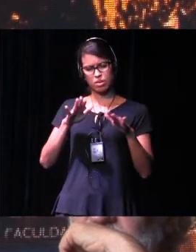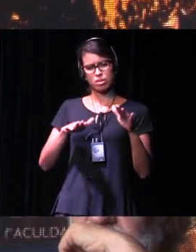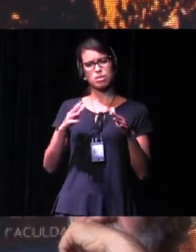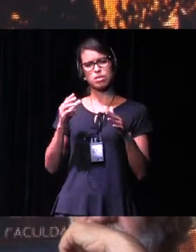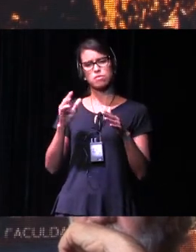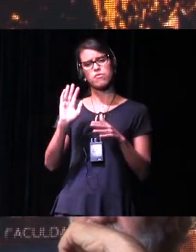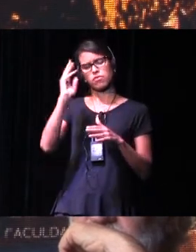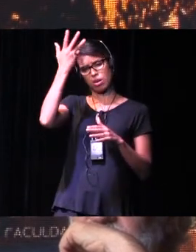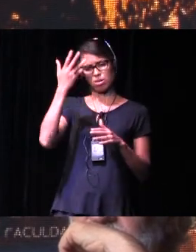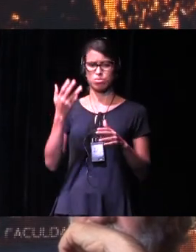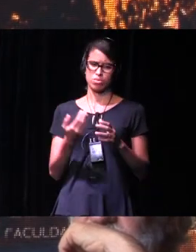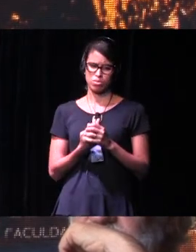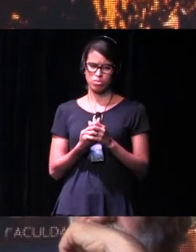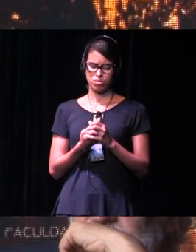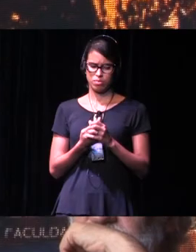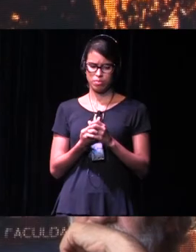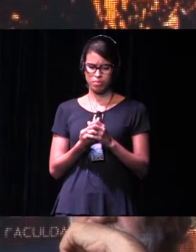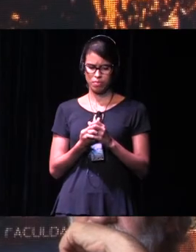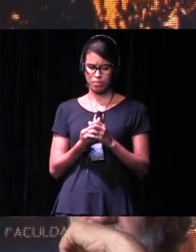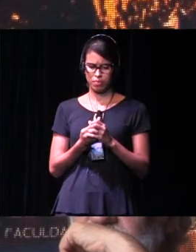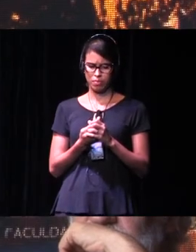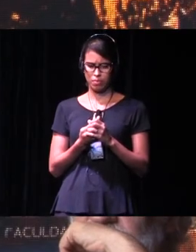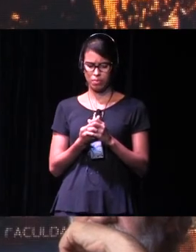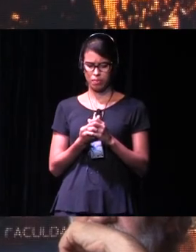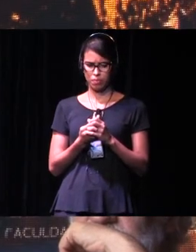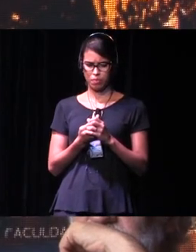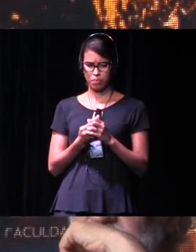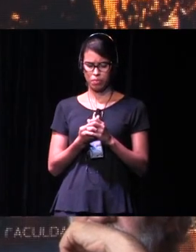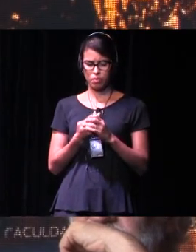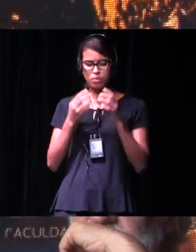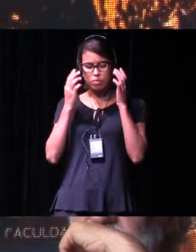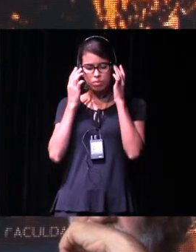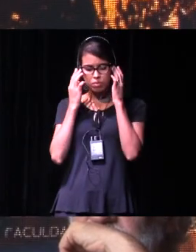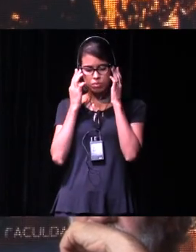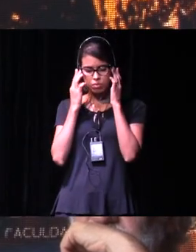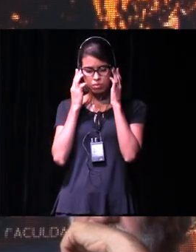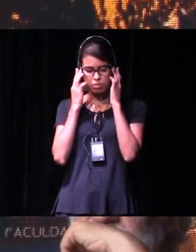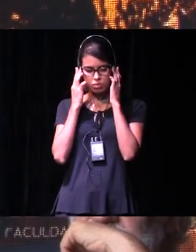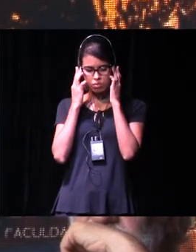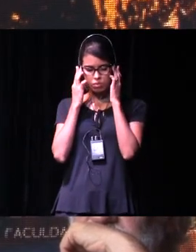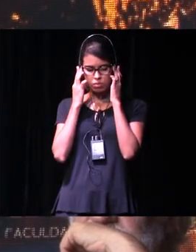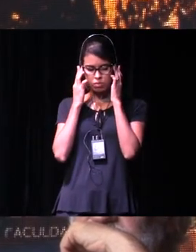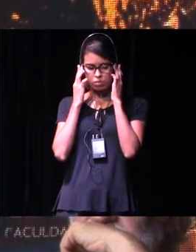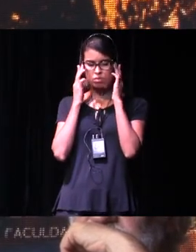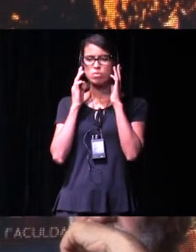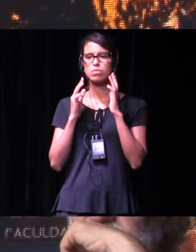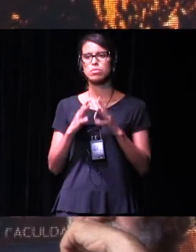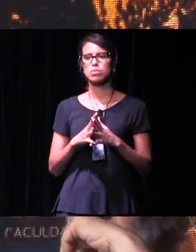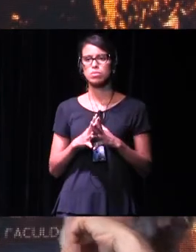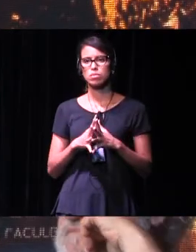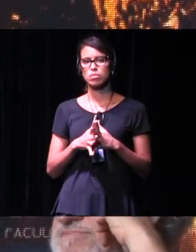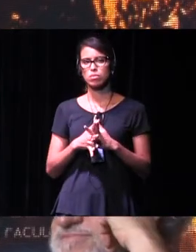é falso. No caso da creche também tinha sido as mães das da ideia demonstraram que